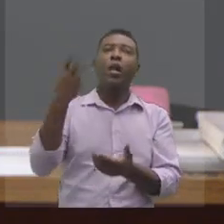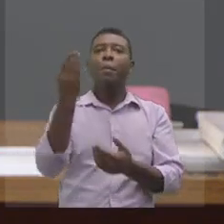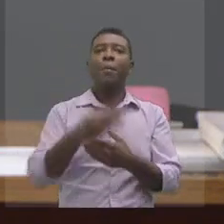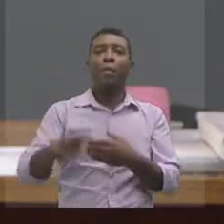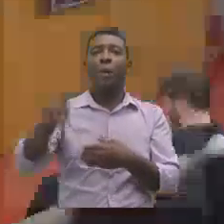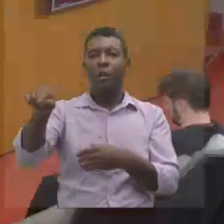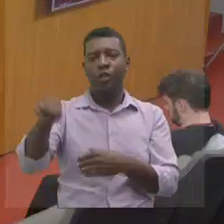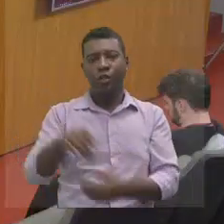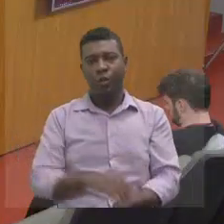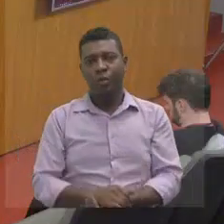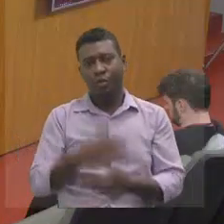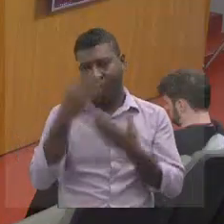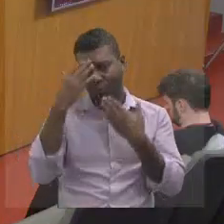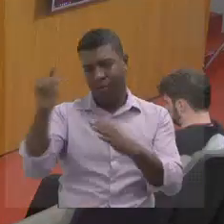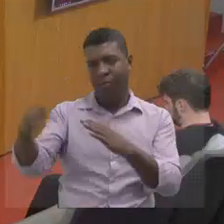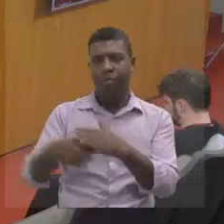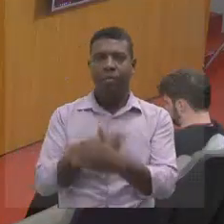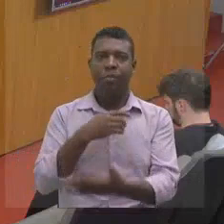pelas perguntas